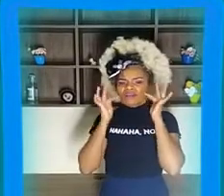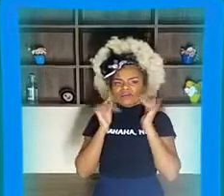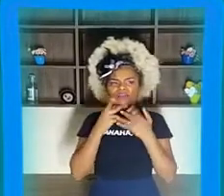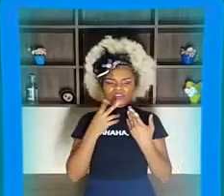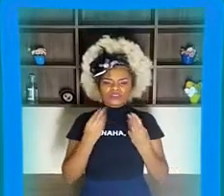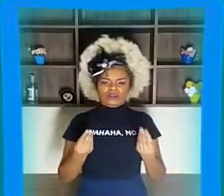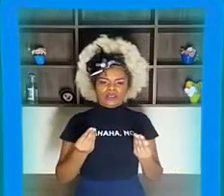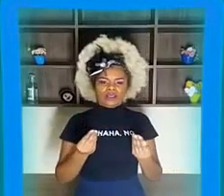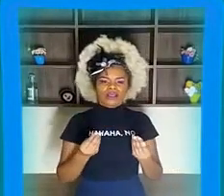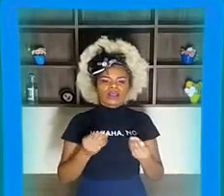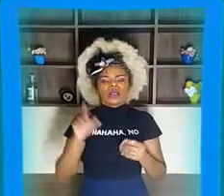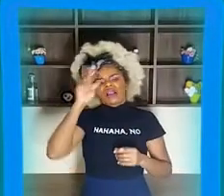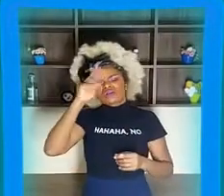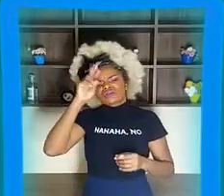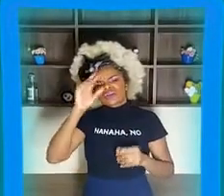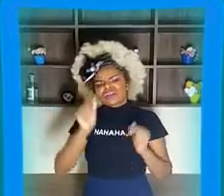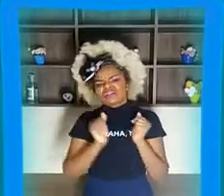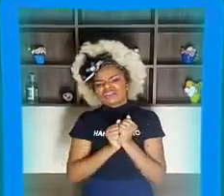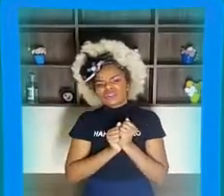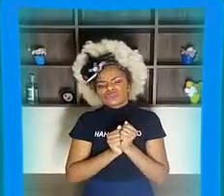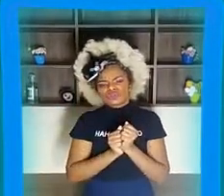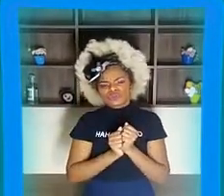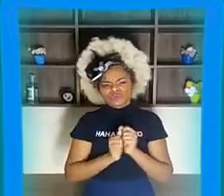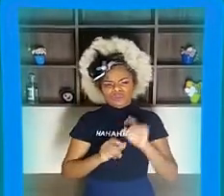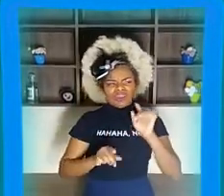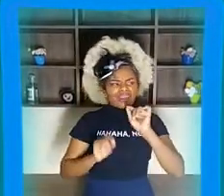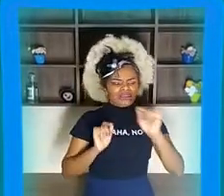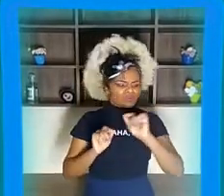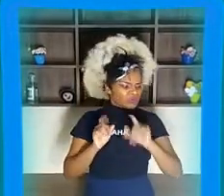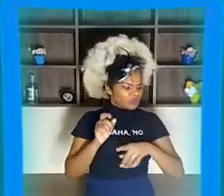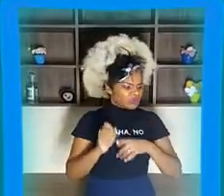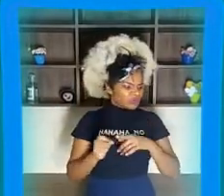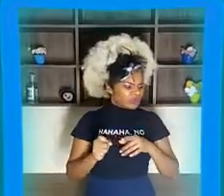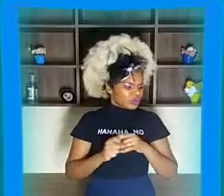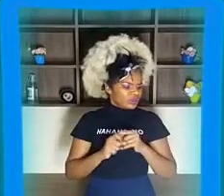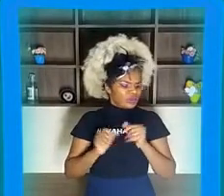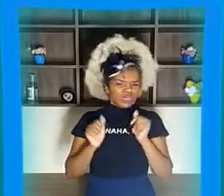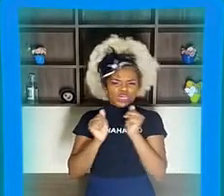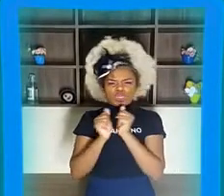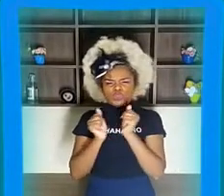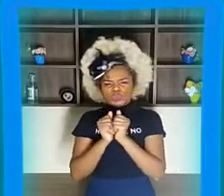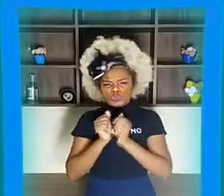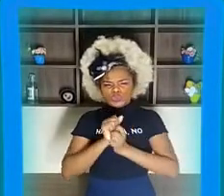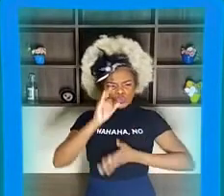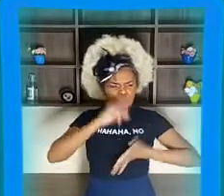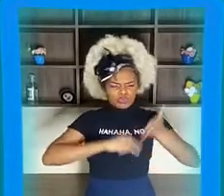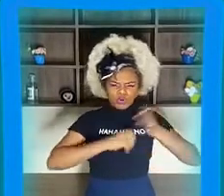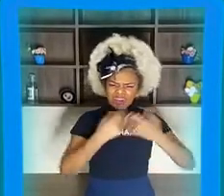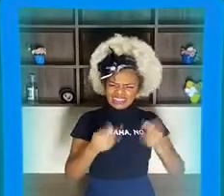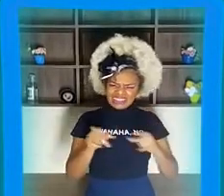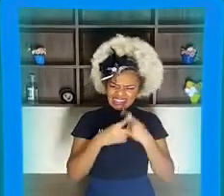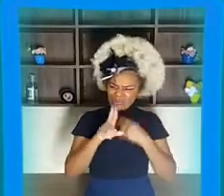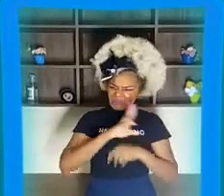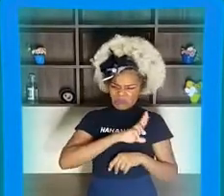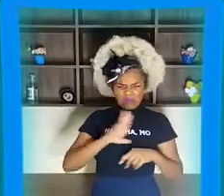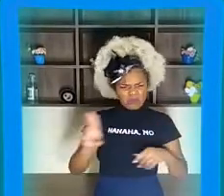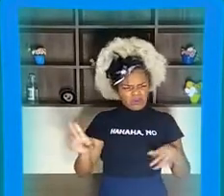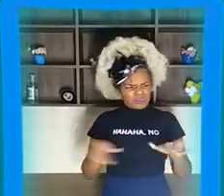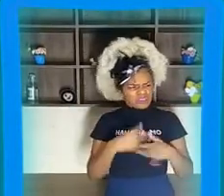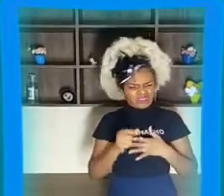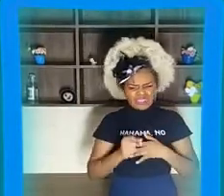Que história é essa de Juntos no Boleto? A Fabi me mostrando um negócio aqui. Que é isso? Juntos no boleto. Eu falei, é nome de música, é